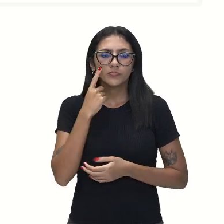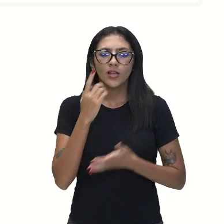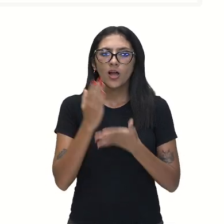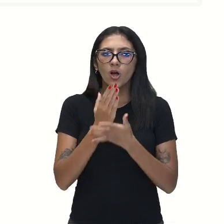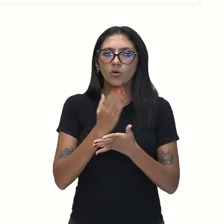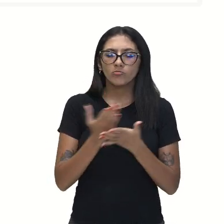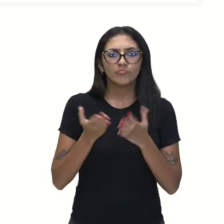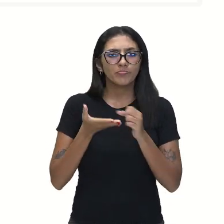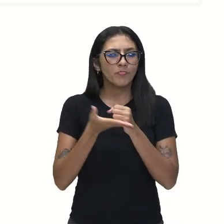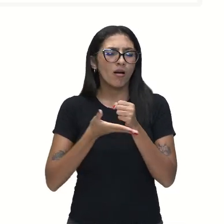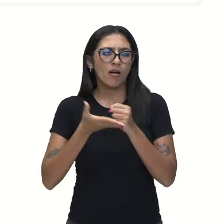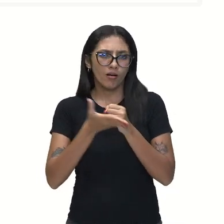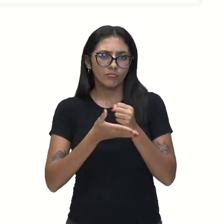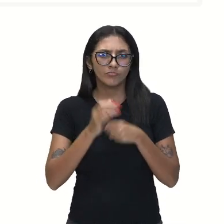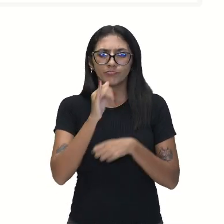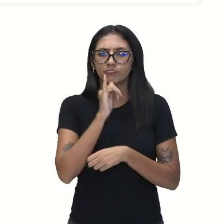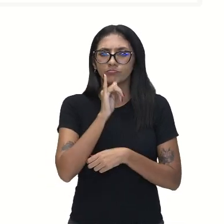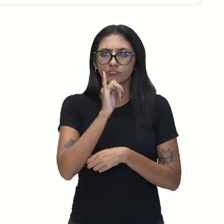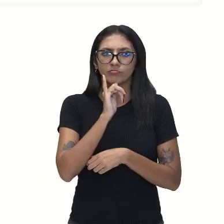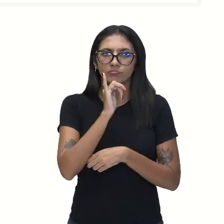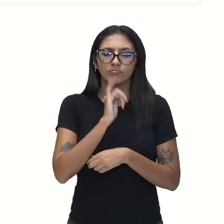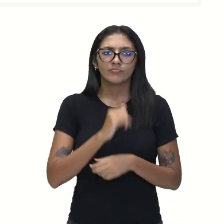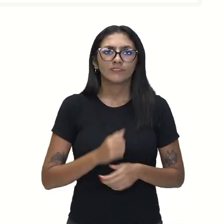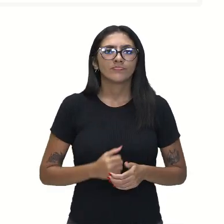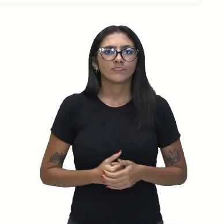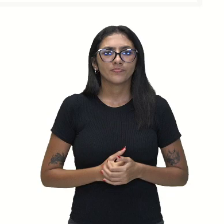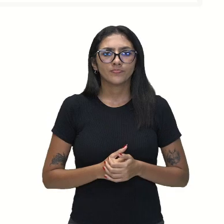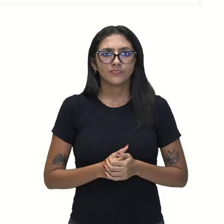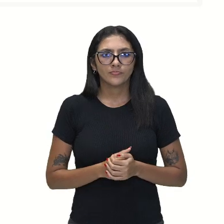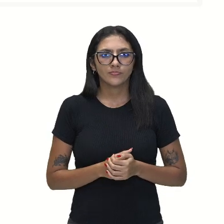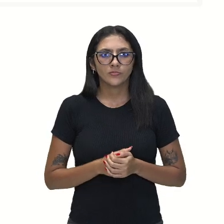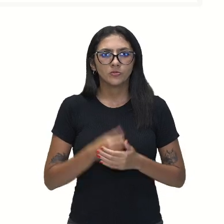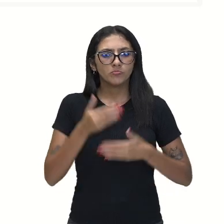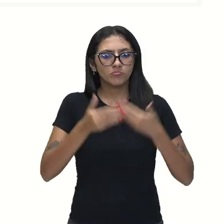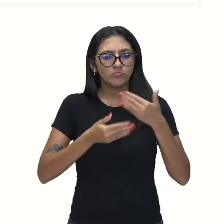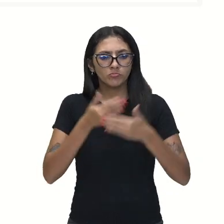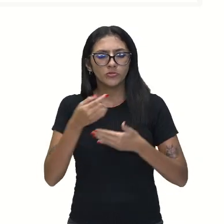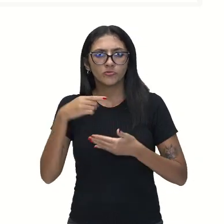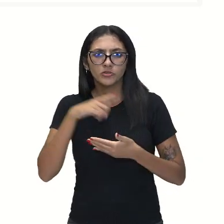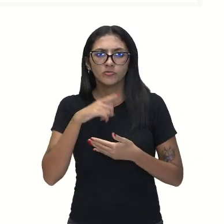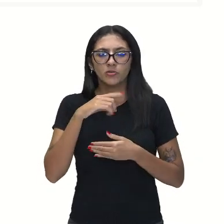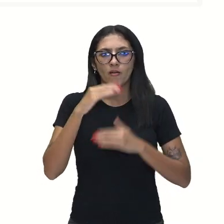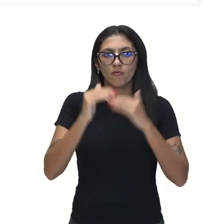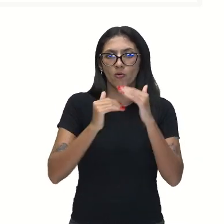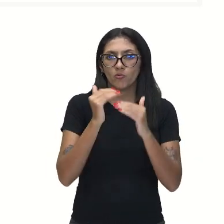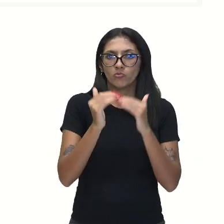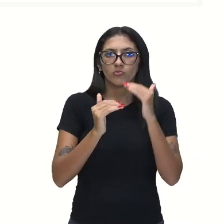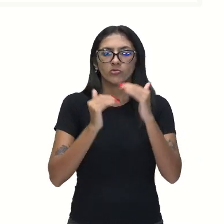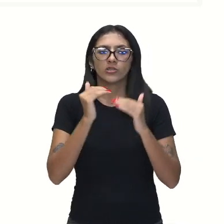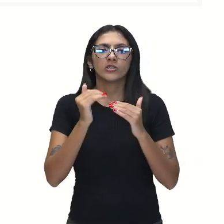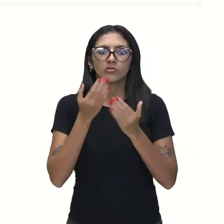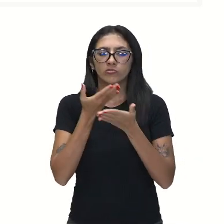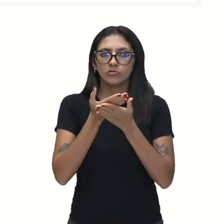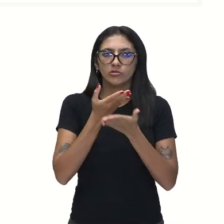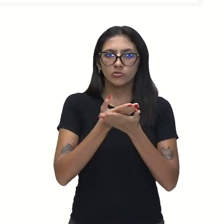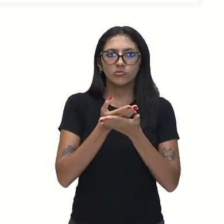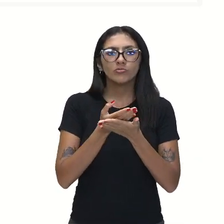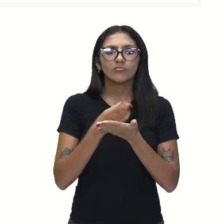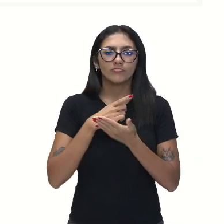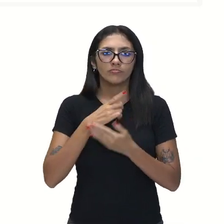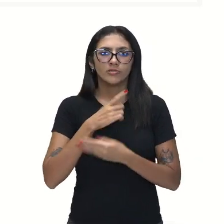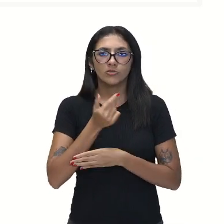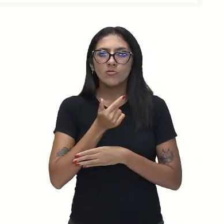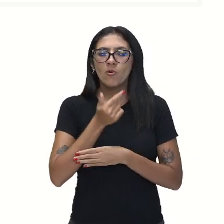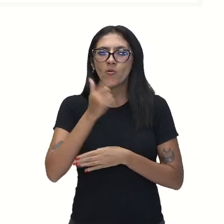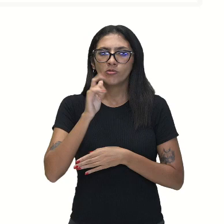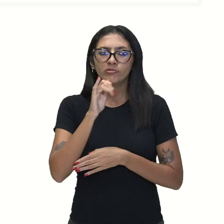exemplos básicos, tá bom? À medida que a gente for evoluindo nos nossos estudos, a gente vai colocando exemplos